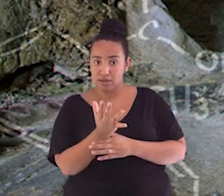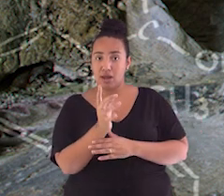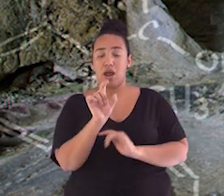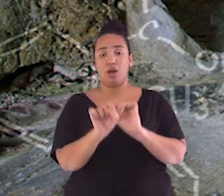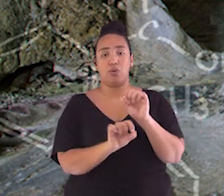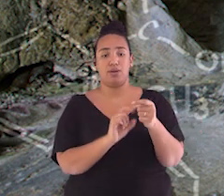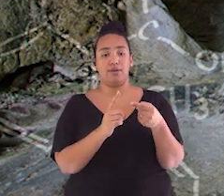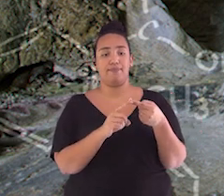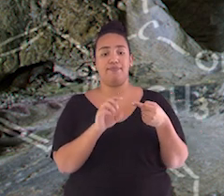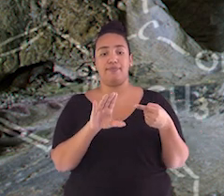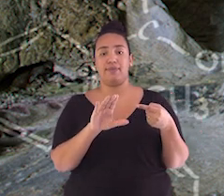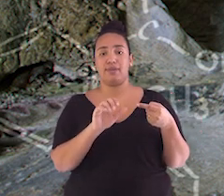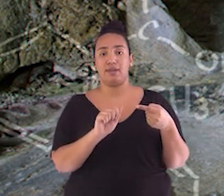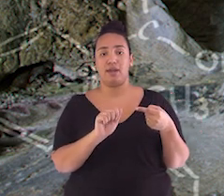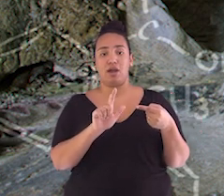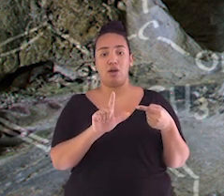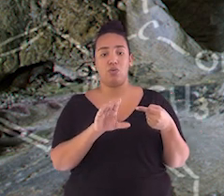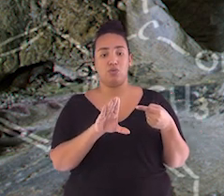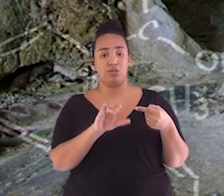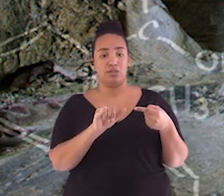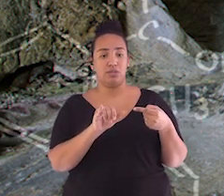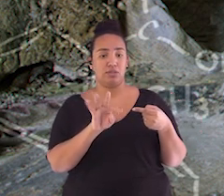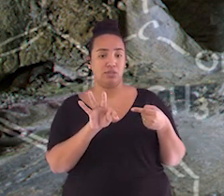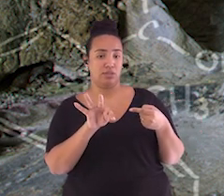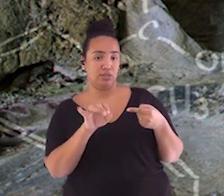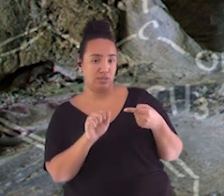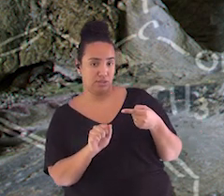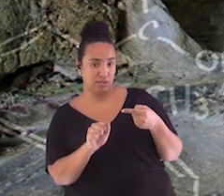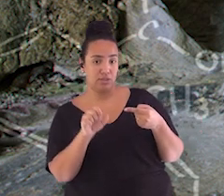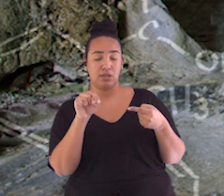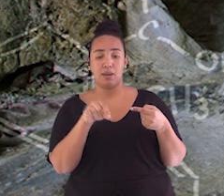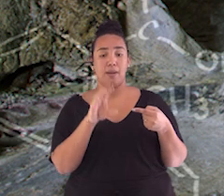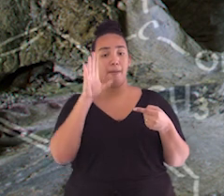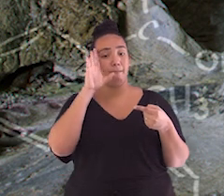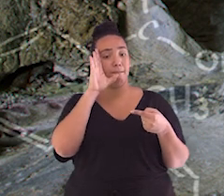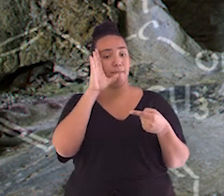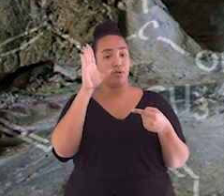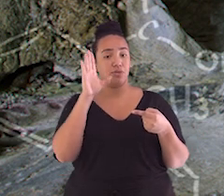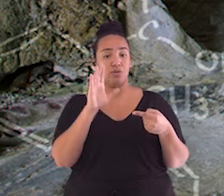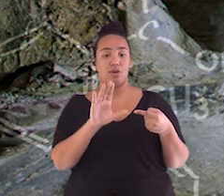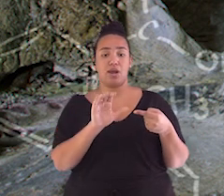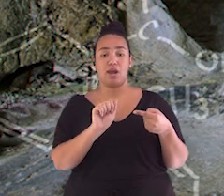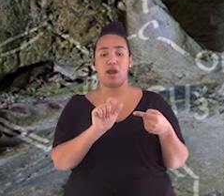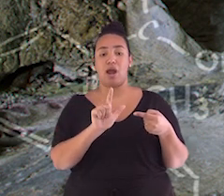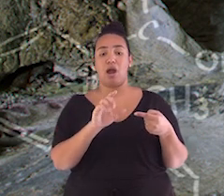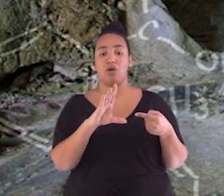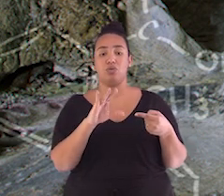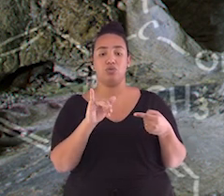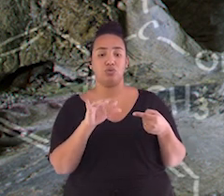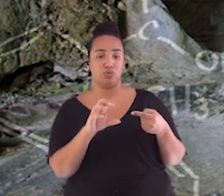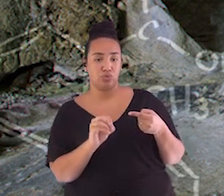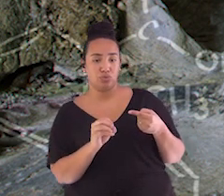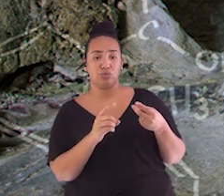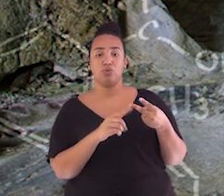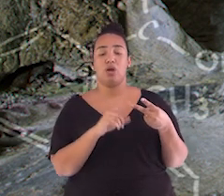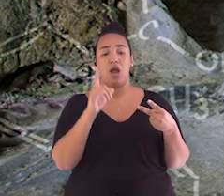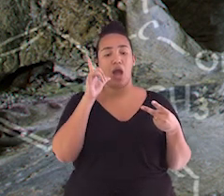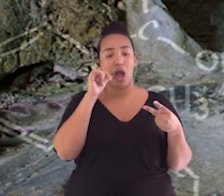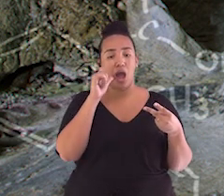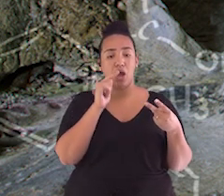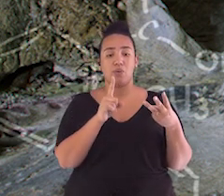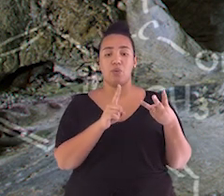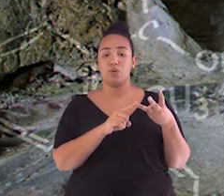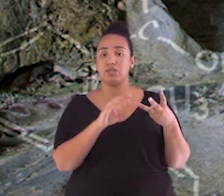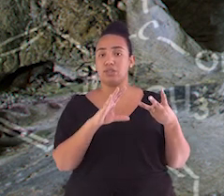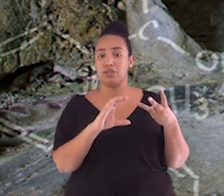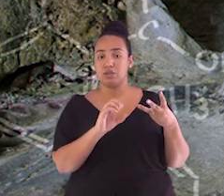calcita, cujo componente principal é o carbonato de cálcio, a água e o dióxido de carbono, que